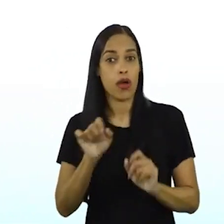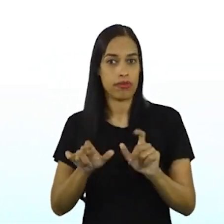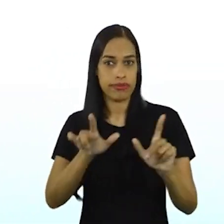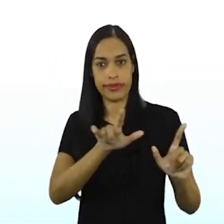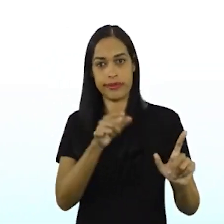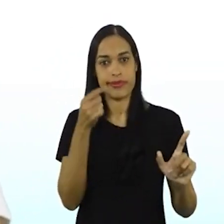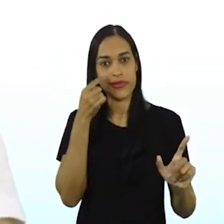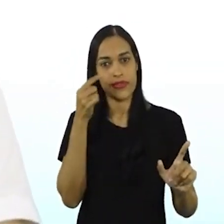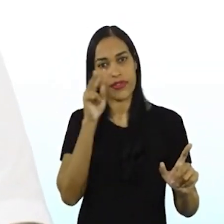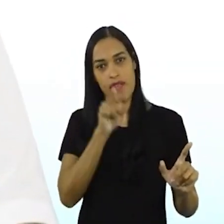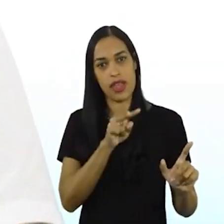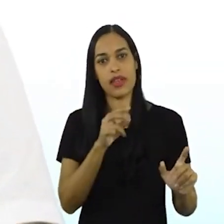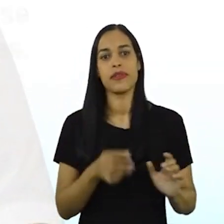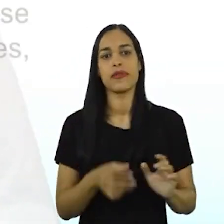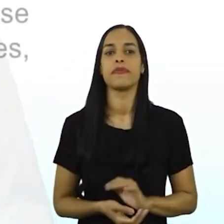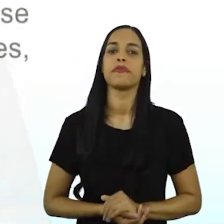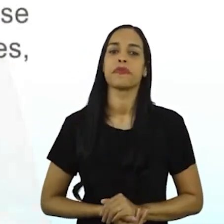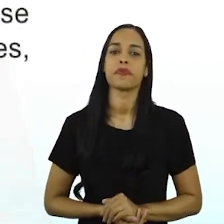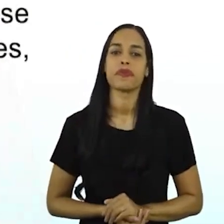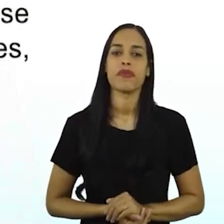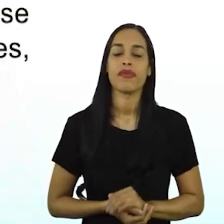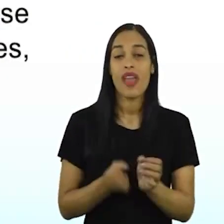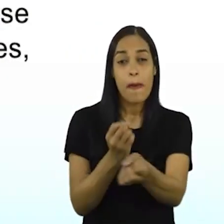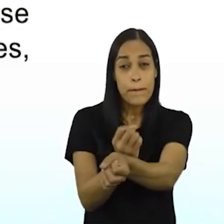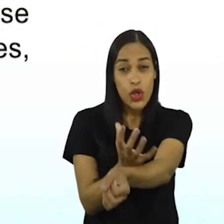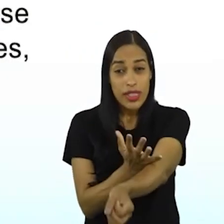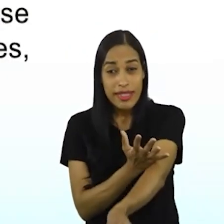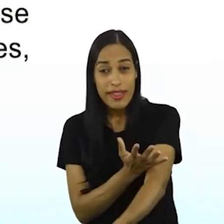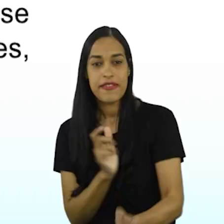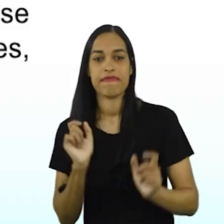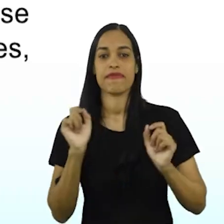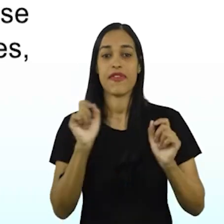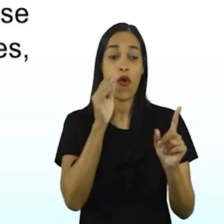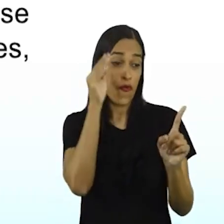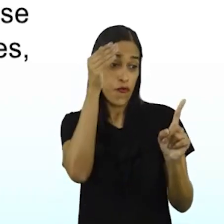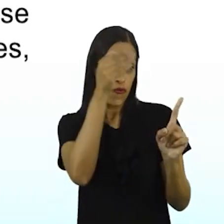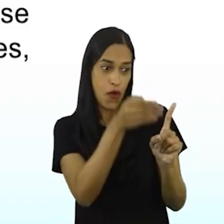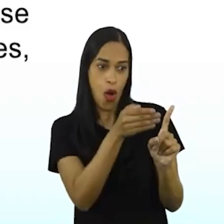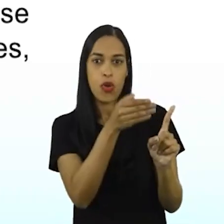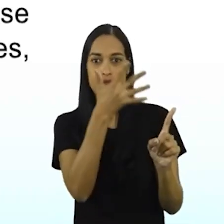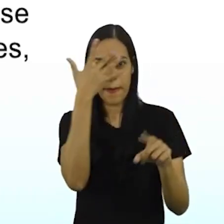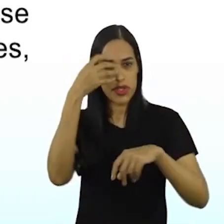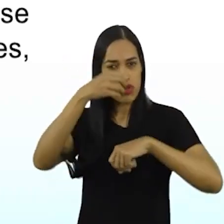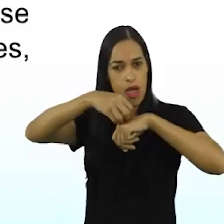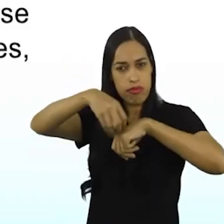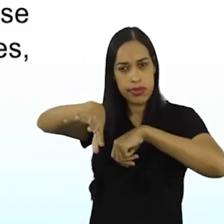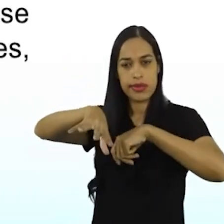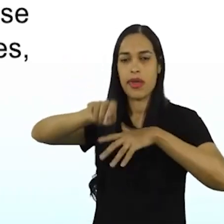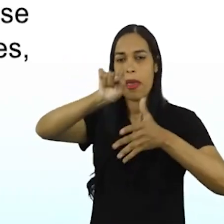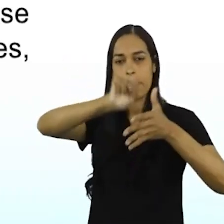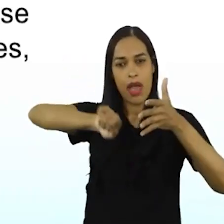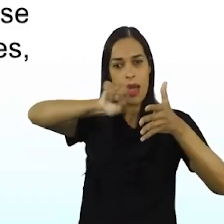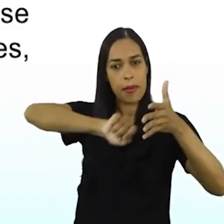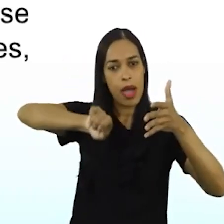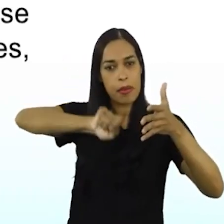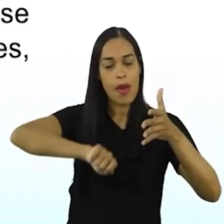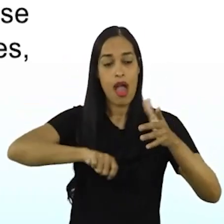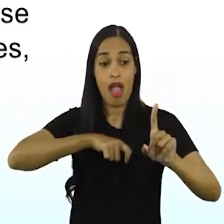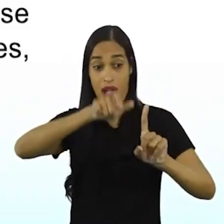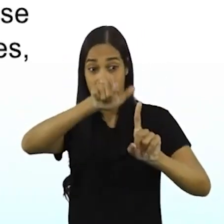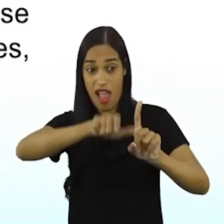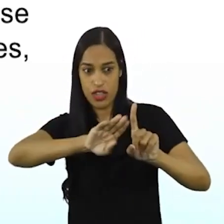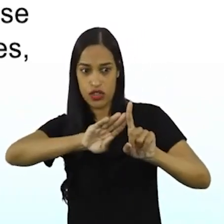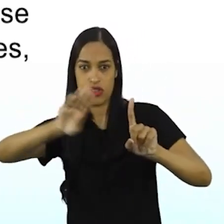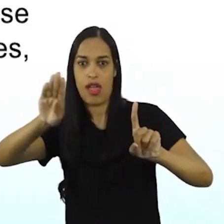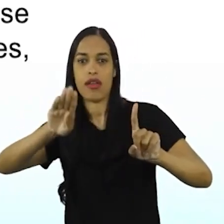lá. A função emotiva ou expressiva é aquela em que o foco está no emissor, no locutor. Ele mesmo se coloca em